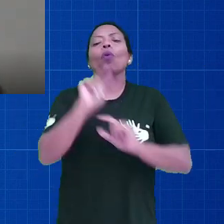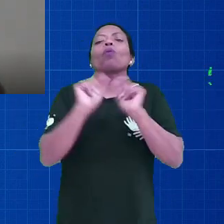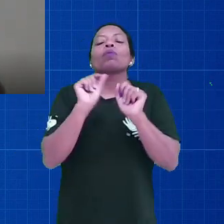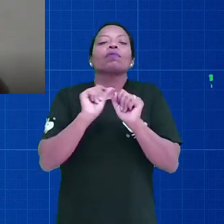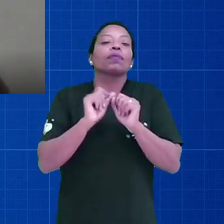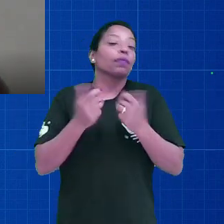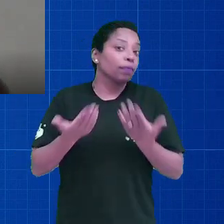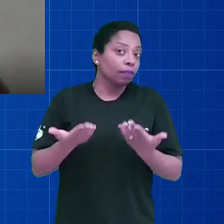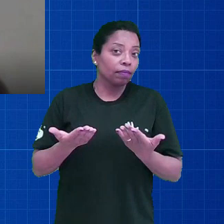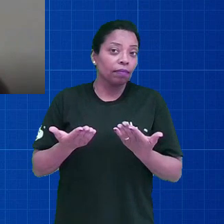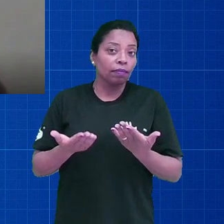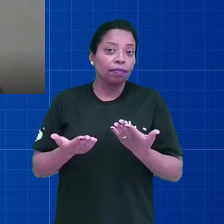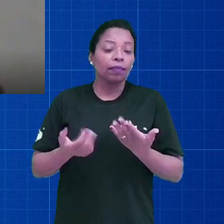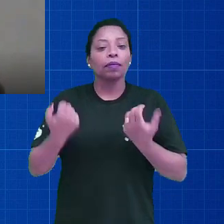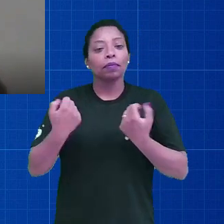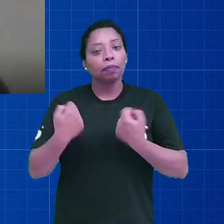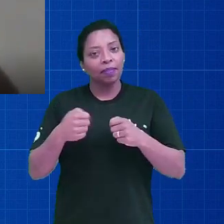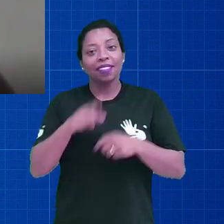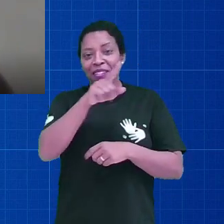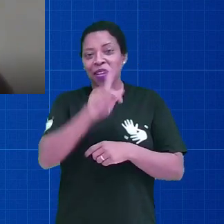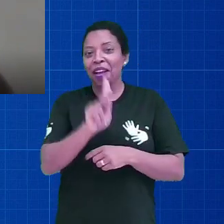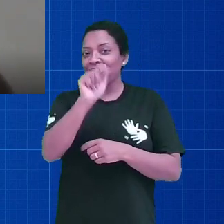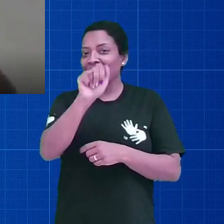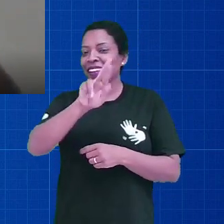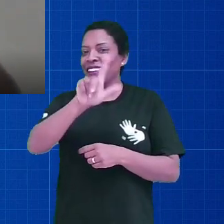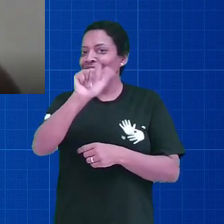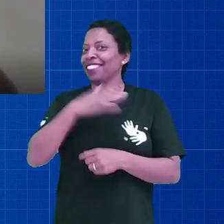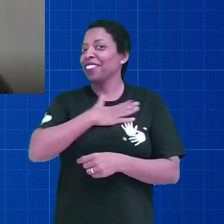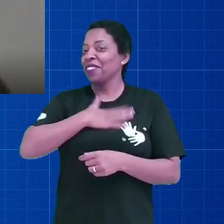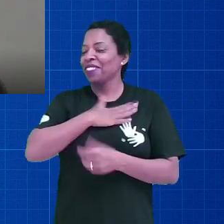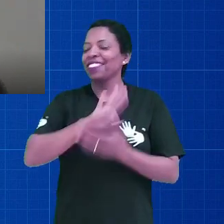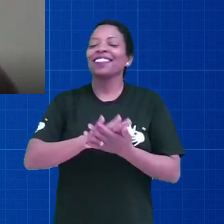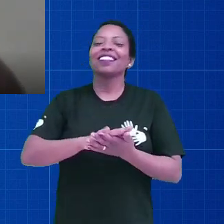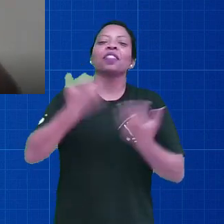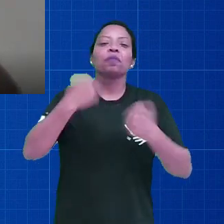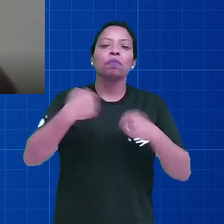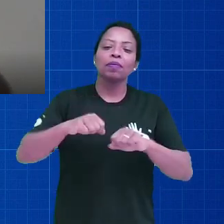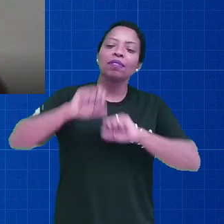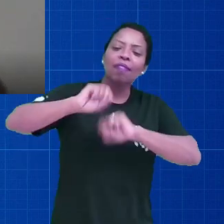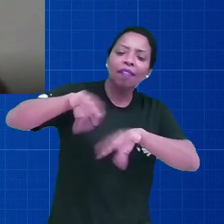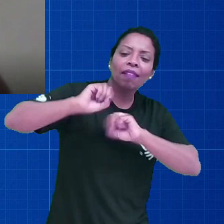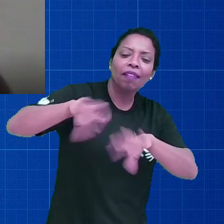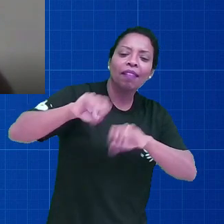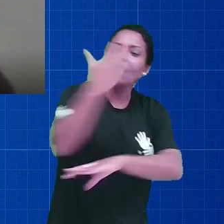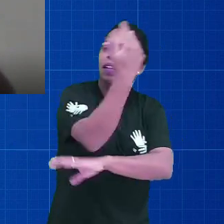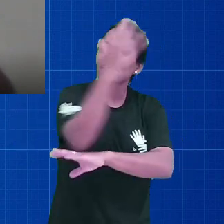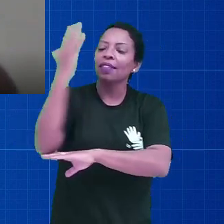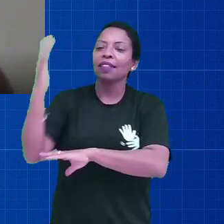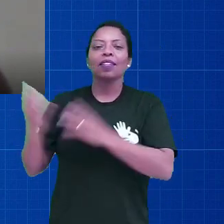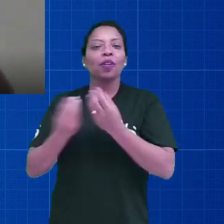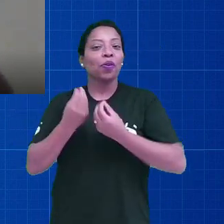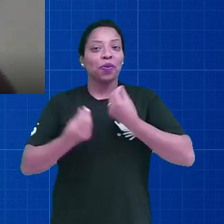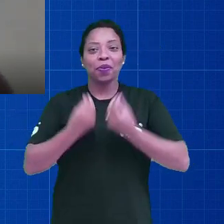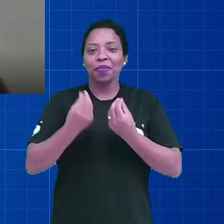fazer? Trabalhar, aí a Carla vai gostar, trabalhar com a questão da educação ambiental, né? A Andressa também gosta, né? Essa questão